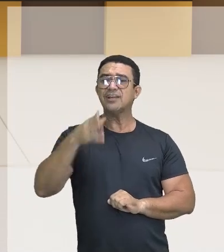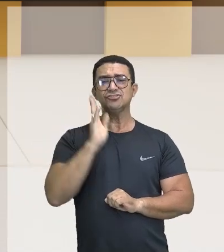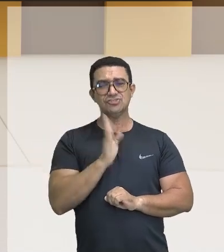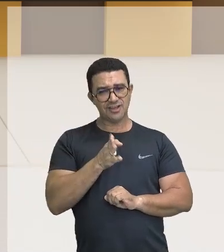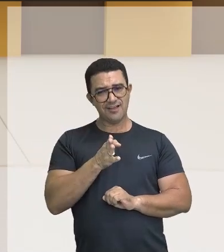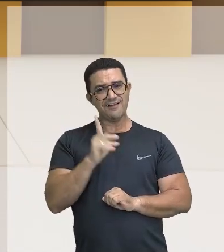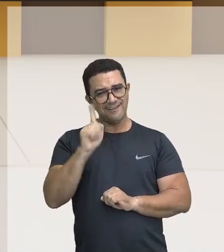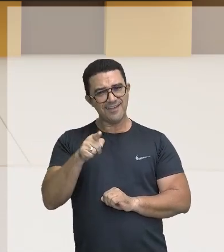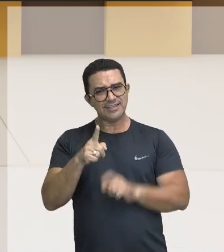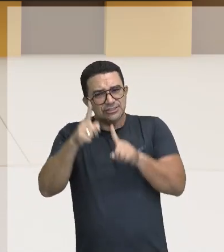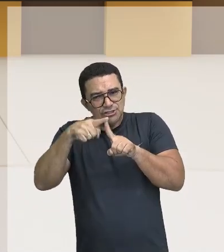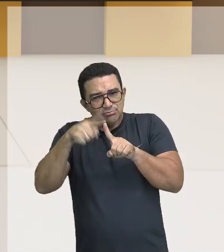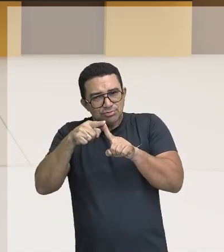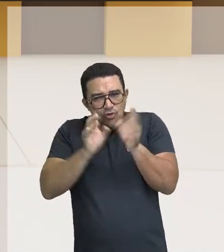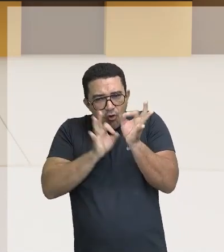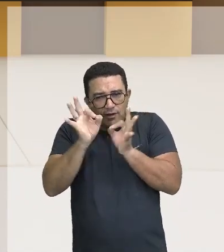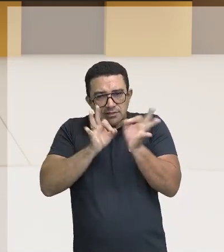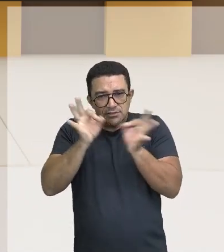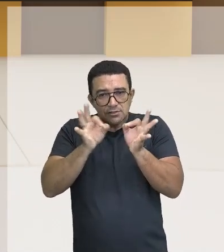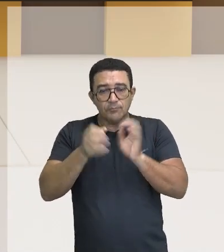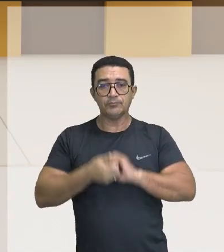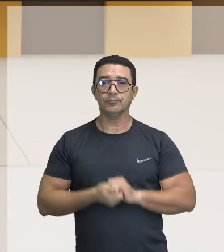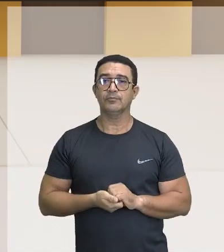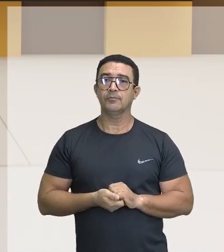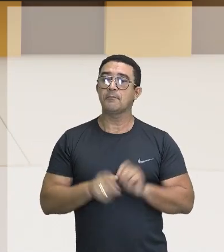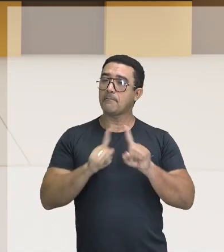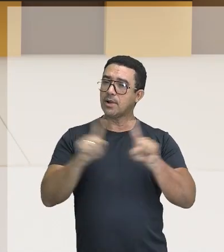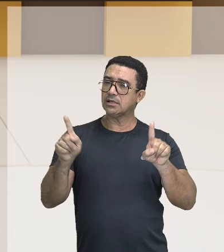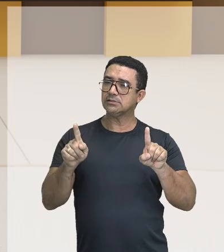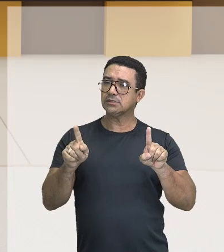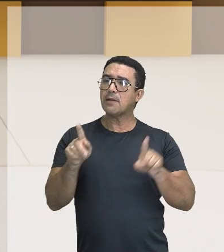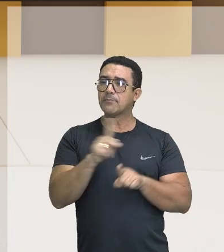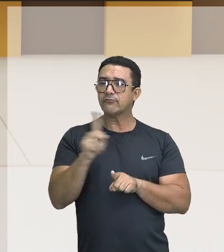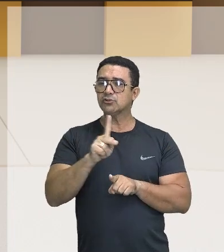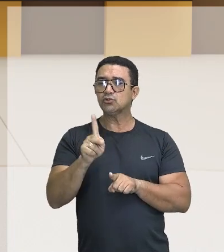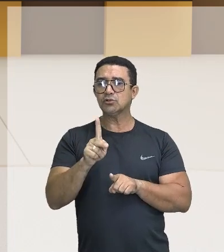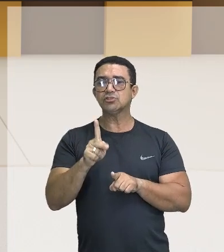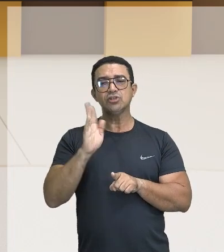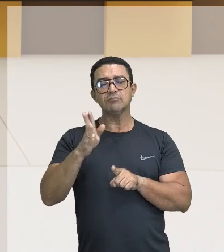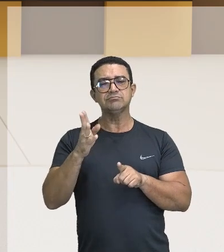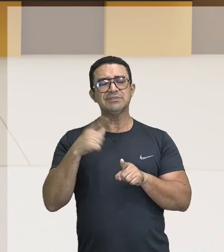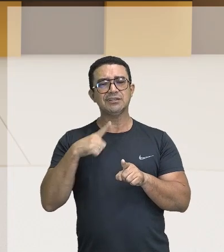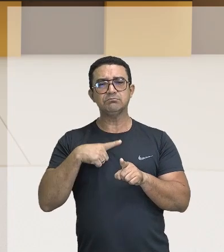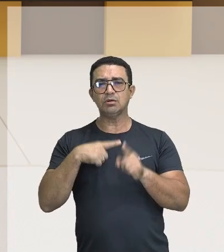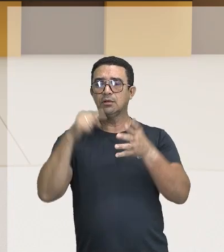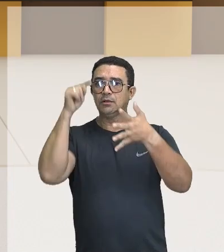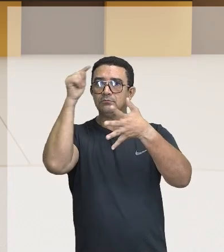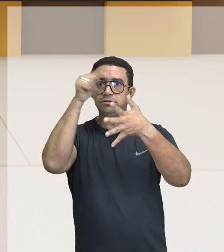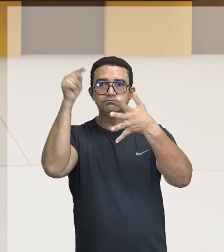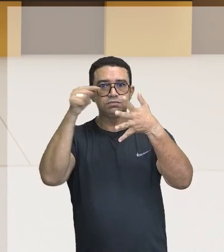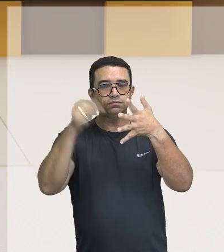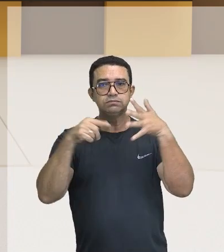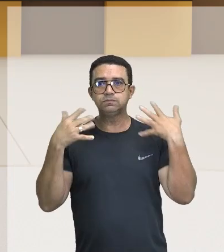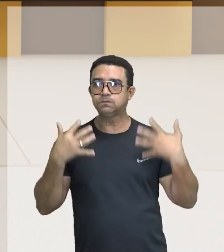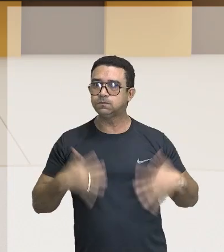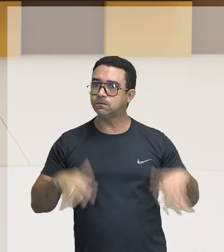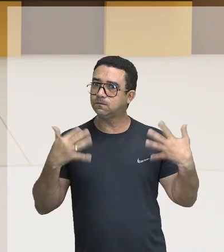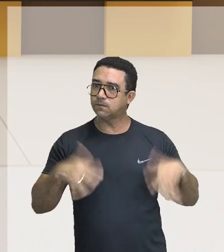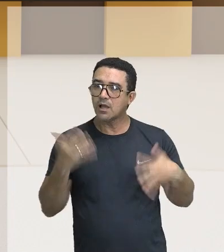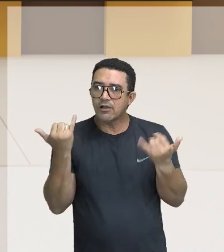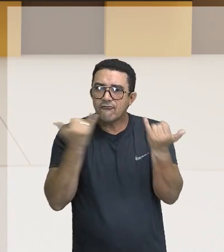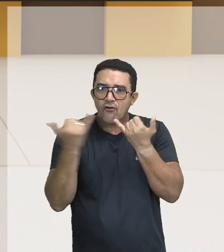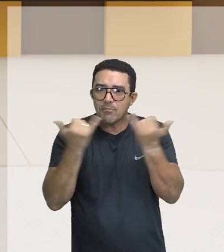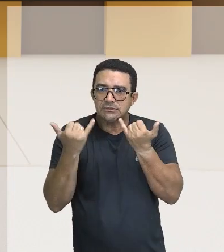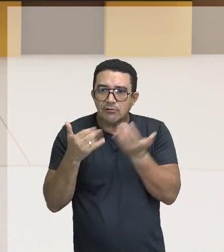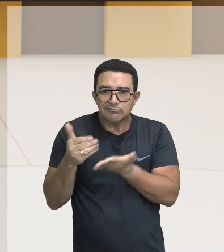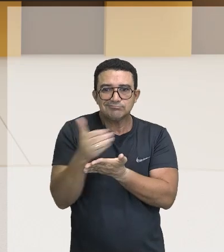organização. Mas vejam que a gente tem, como a professora Valcineide falou, temos muitos dados. Se a gente for pegar um exemplo aqui, ó, veja